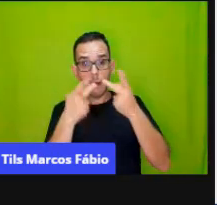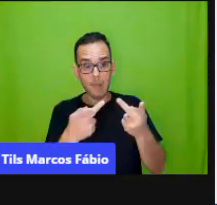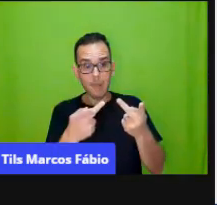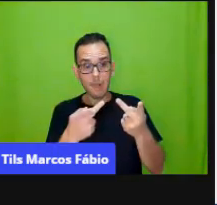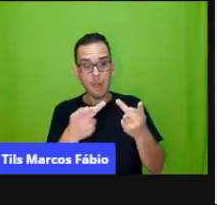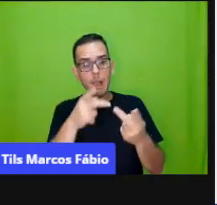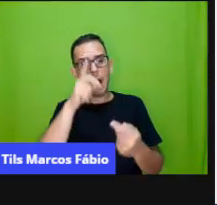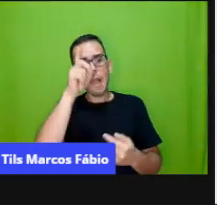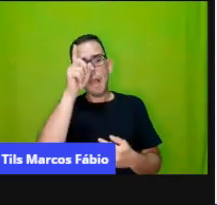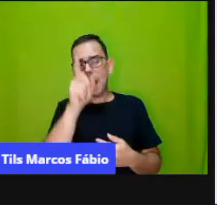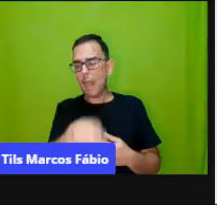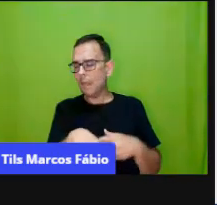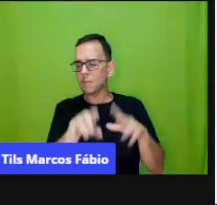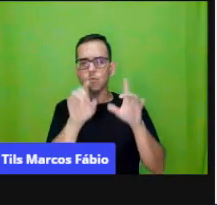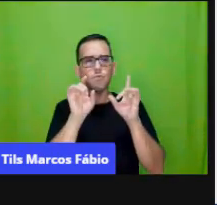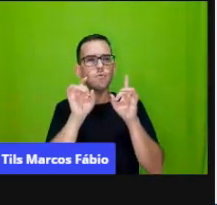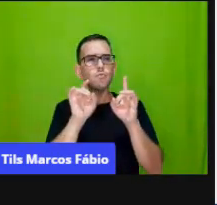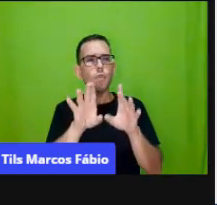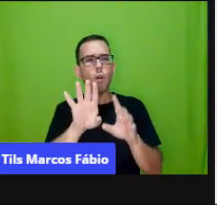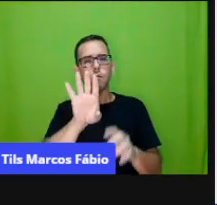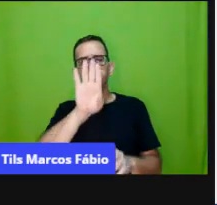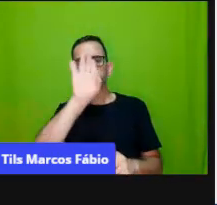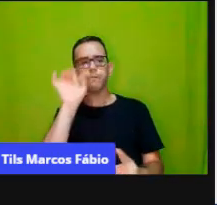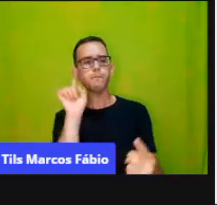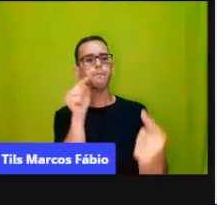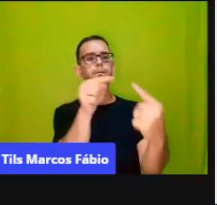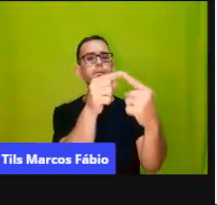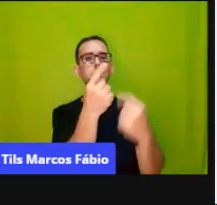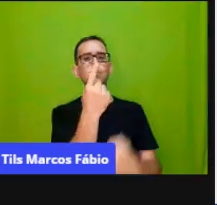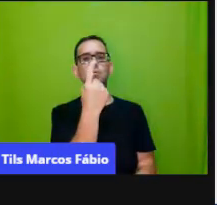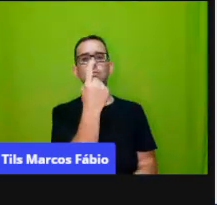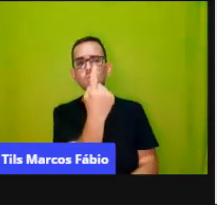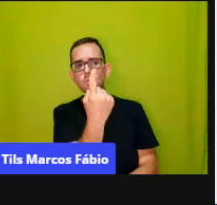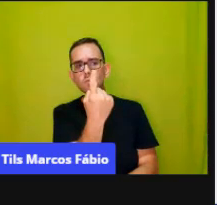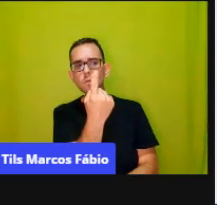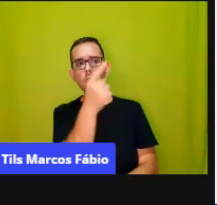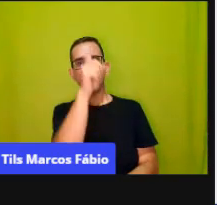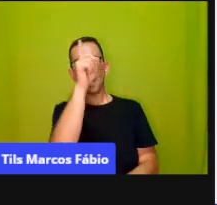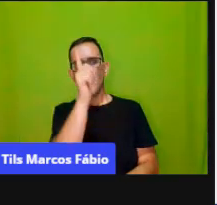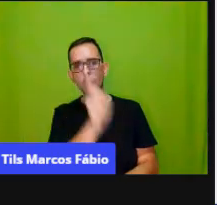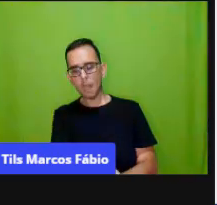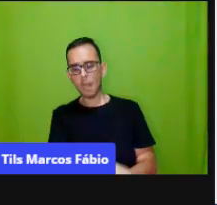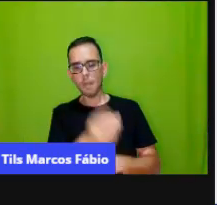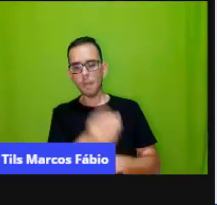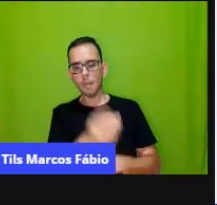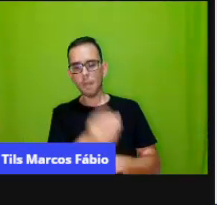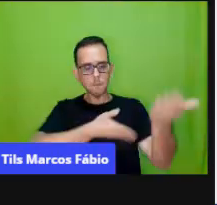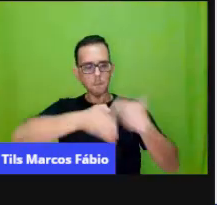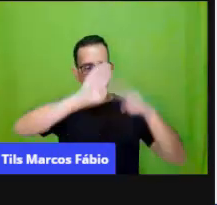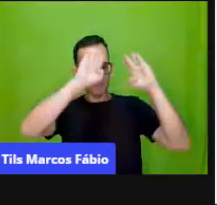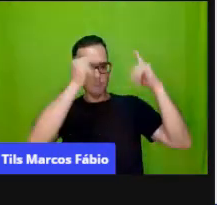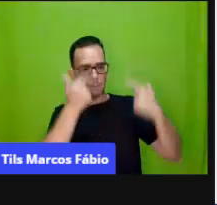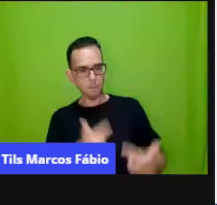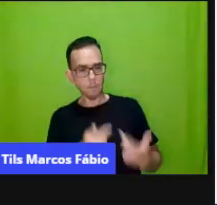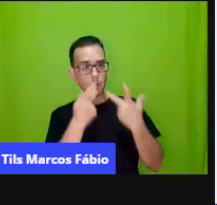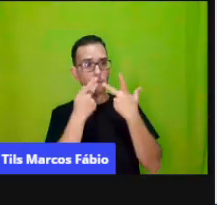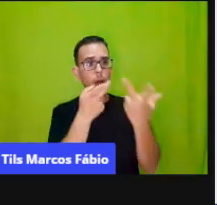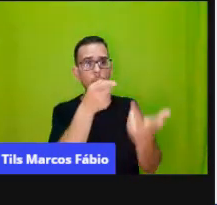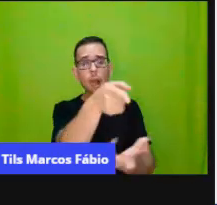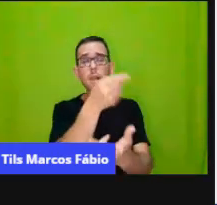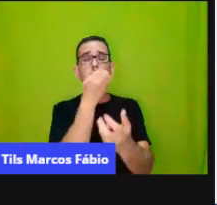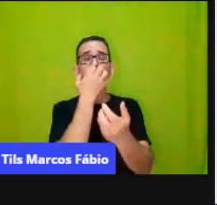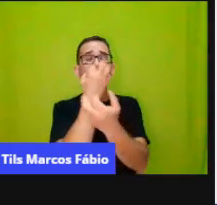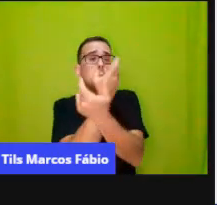olhar só para um ponto de vista, que seria, por exemplo, o segundo do funcionamento biológico do animal, ele vai dizer que o animal está muito bem,